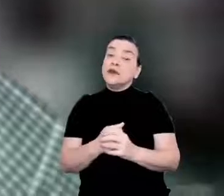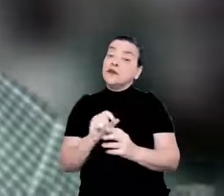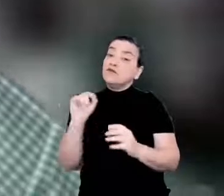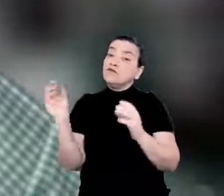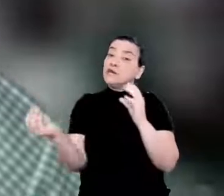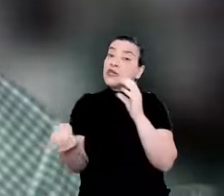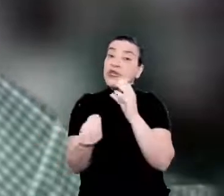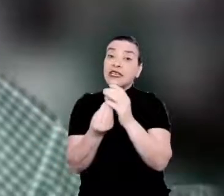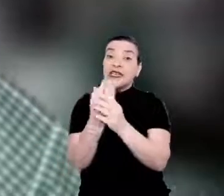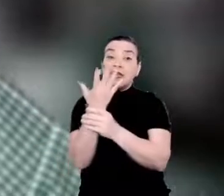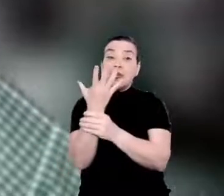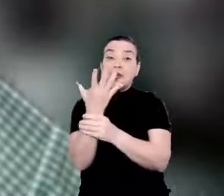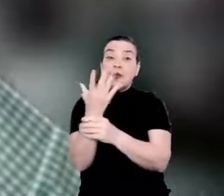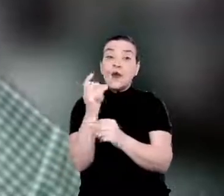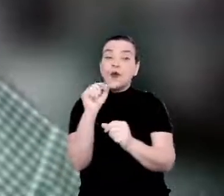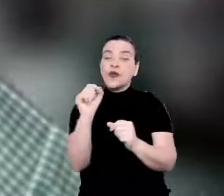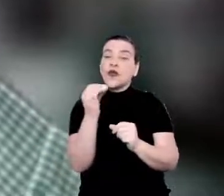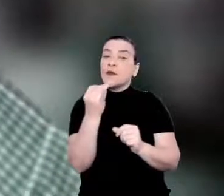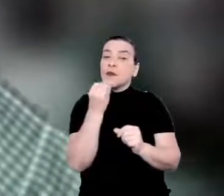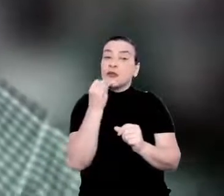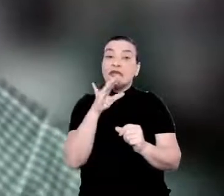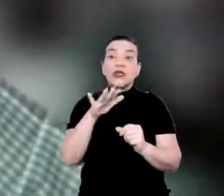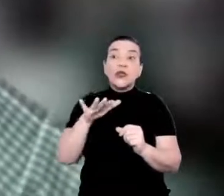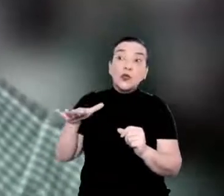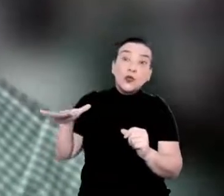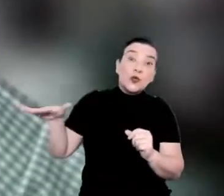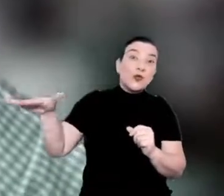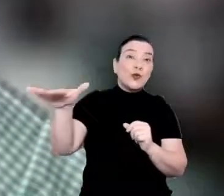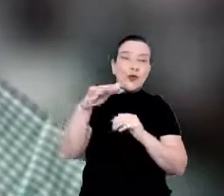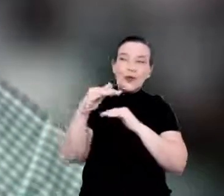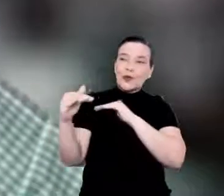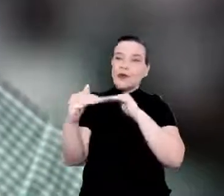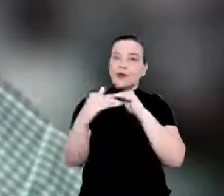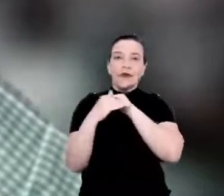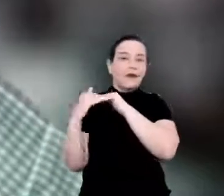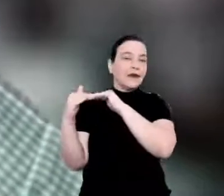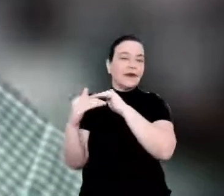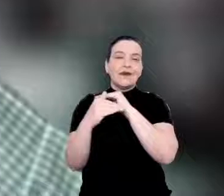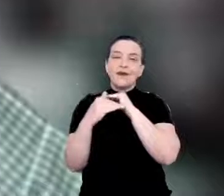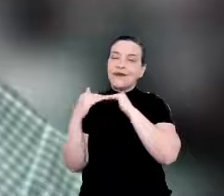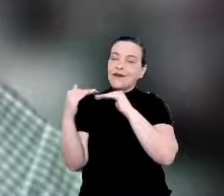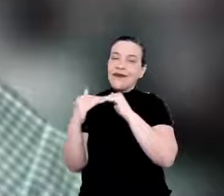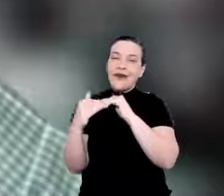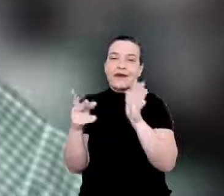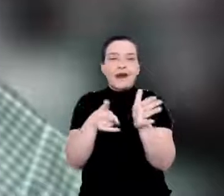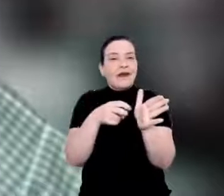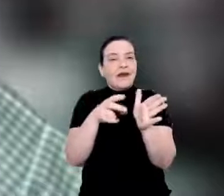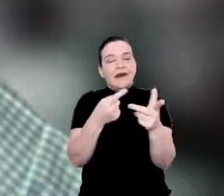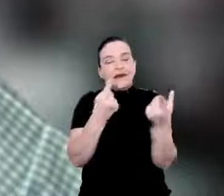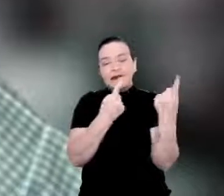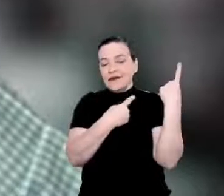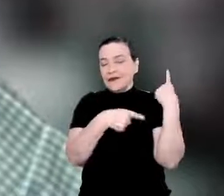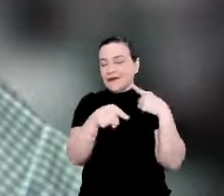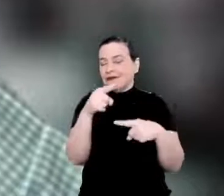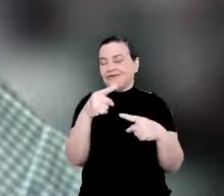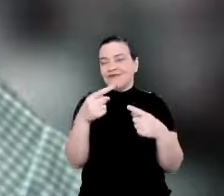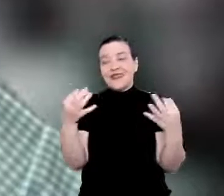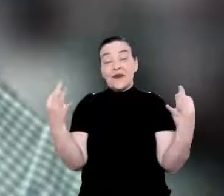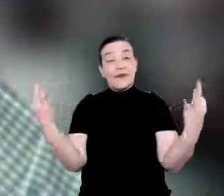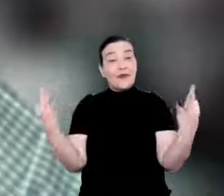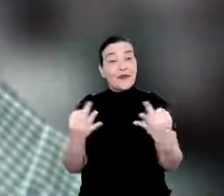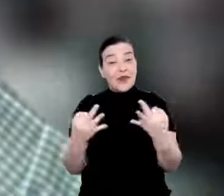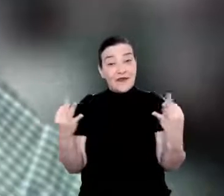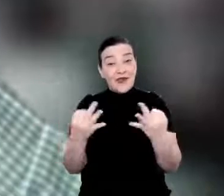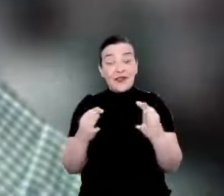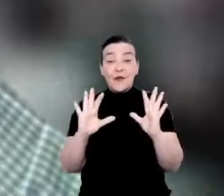o tal jogo de soma zero, onde todos lucrariam, seria o mundo perfeito. No entanto, a meu ver, a base da definição do